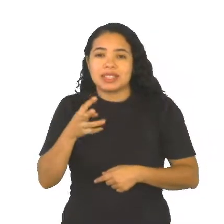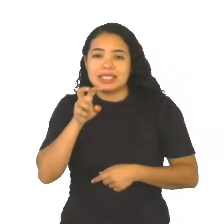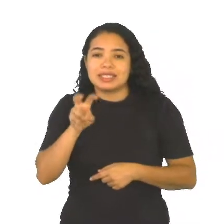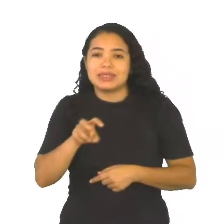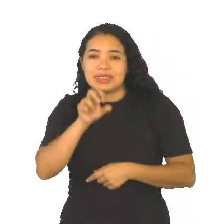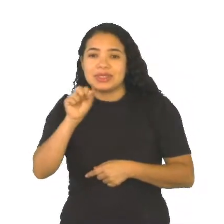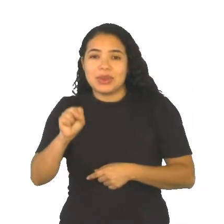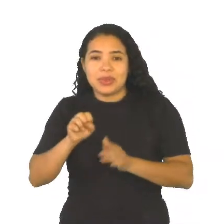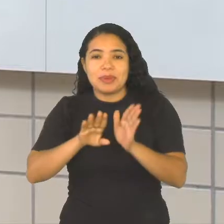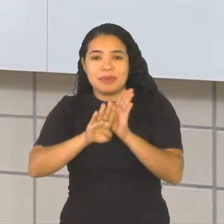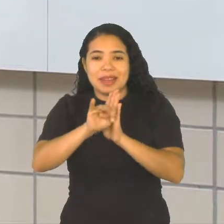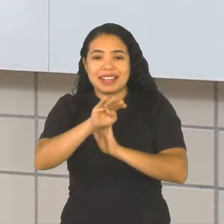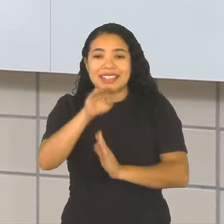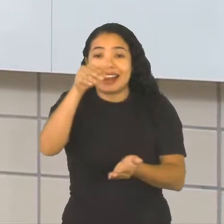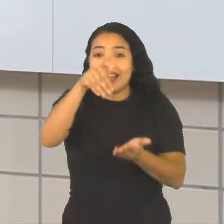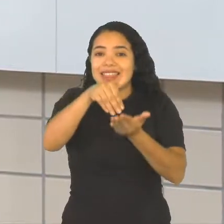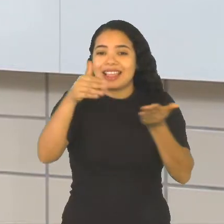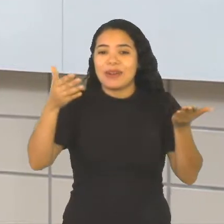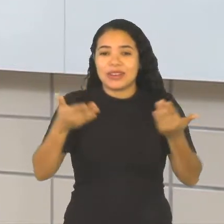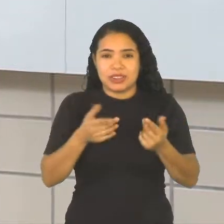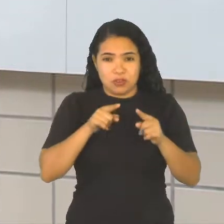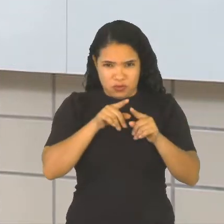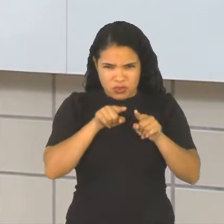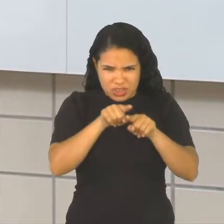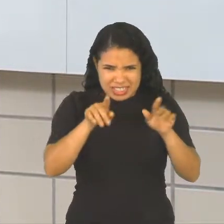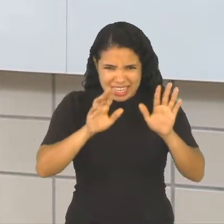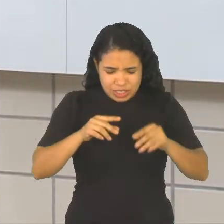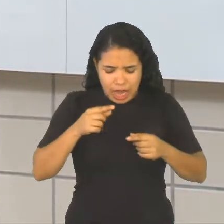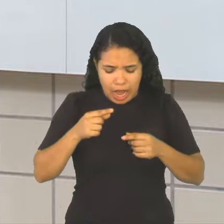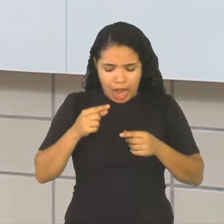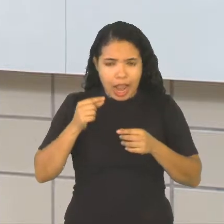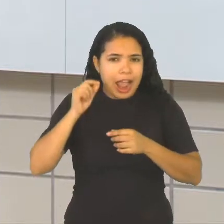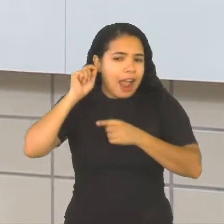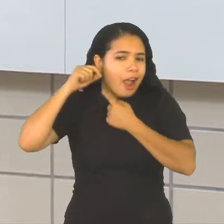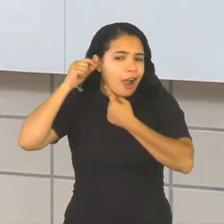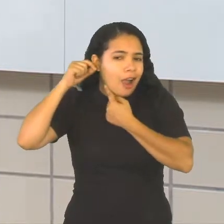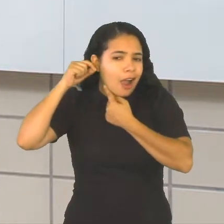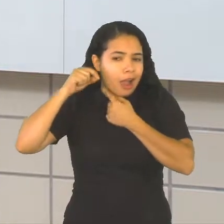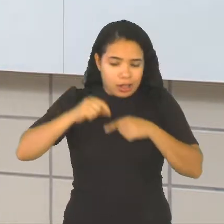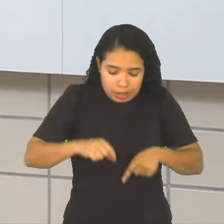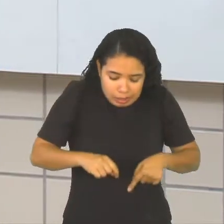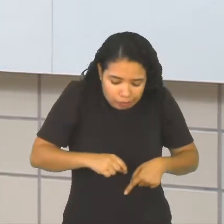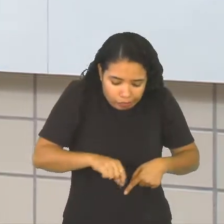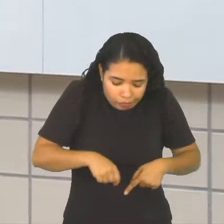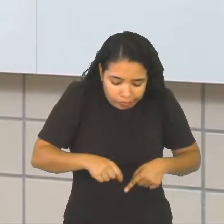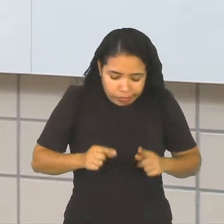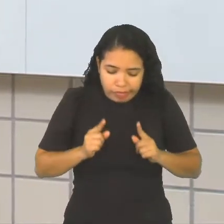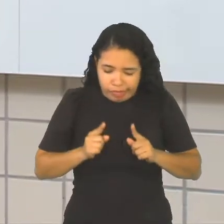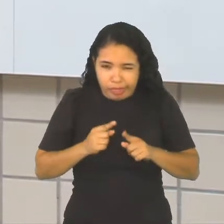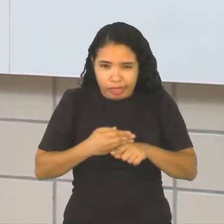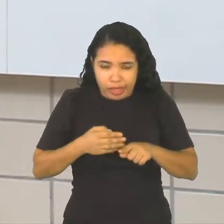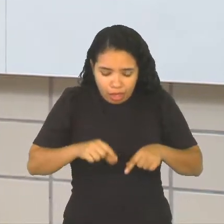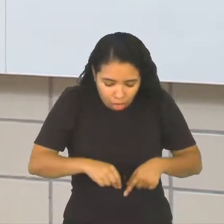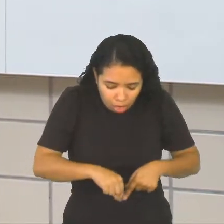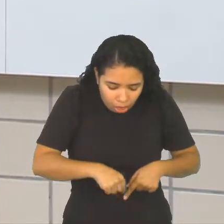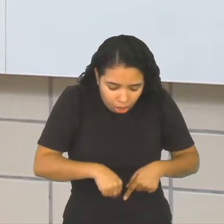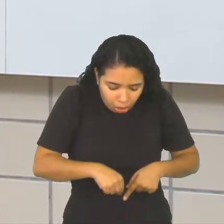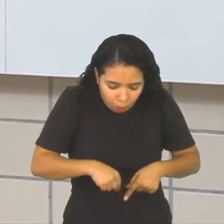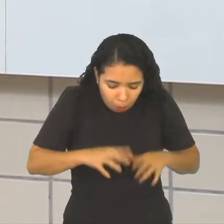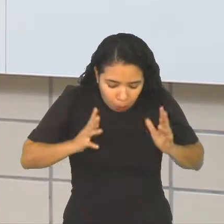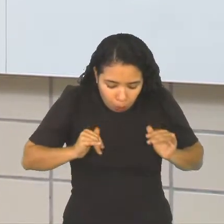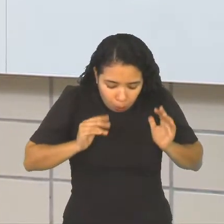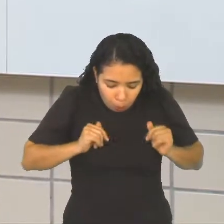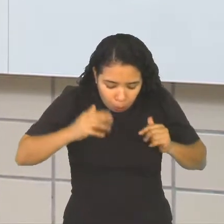até hoje. E aí, quem já limpou o umbigo hoje? Quem já pegou um cotonete, limpou na hora do banho, deu uma lavadinha? Vamos